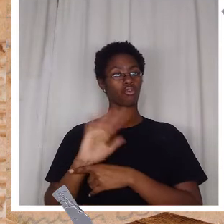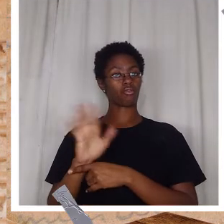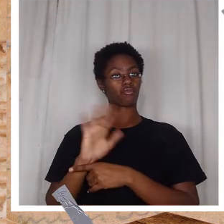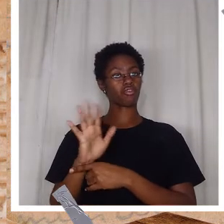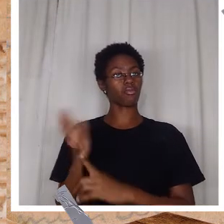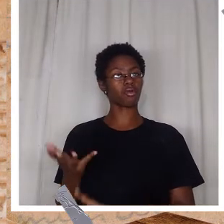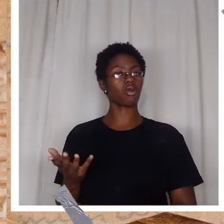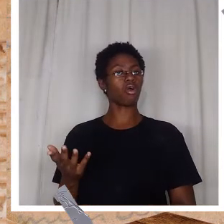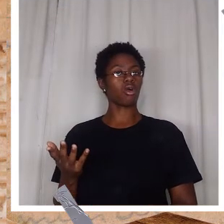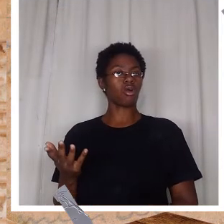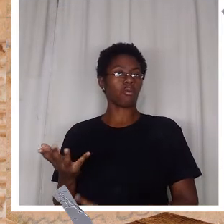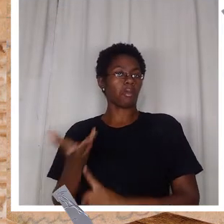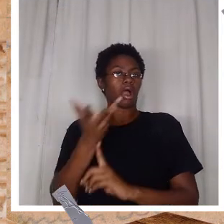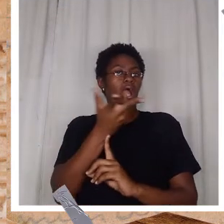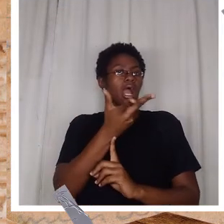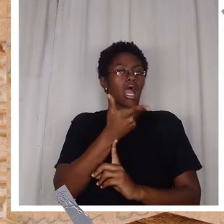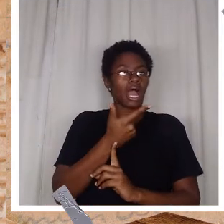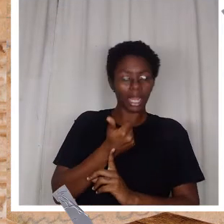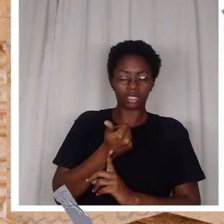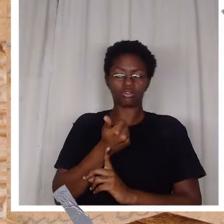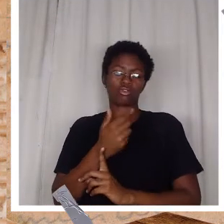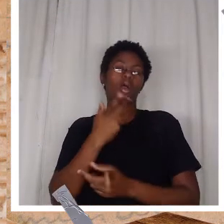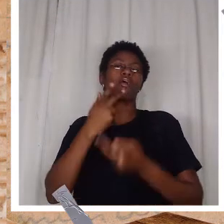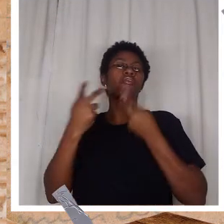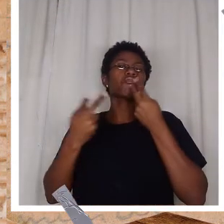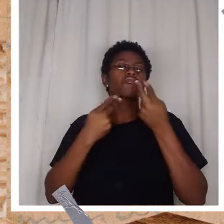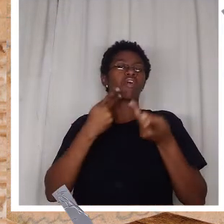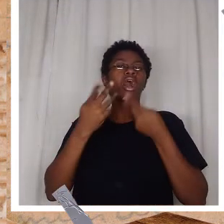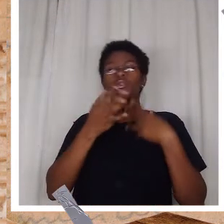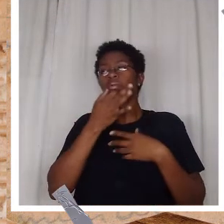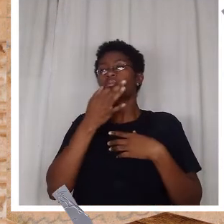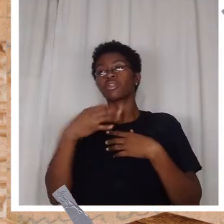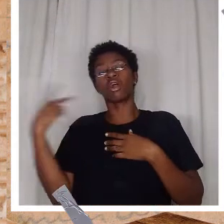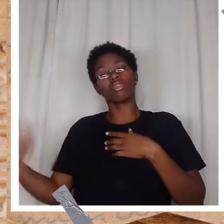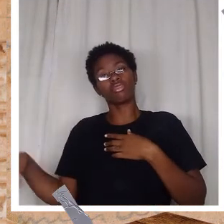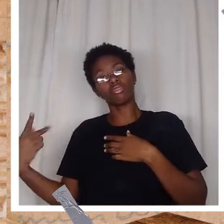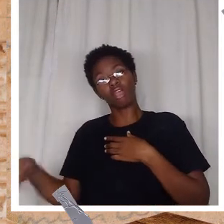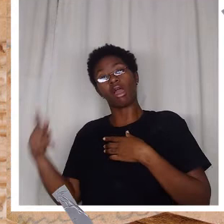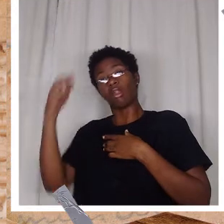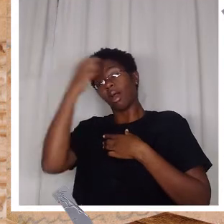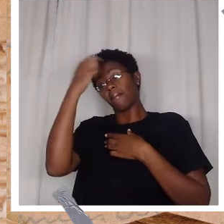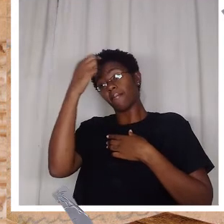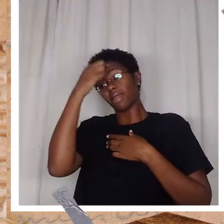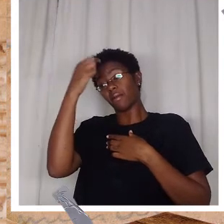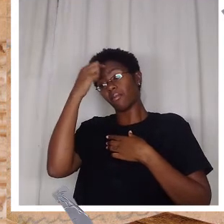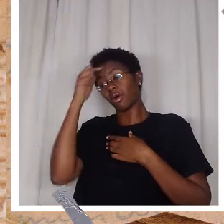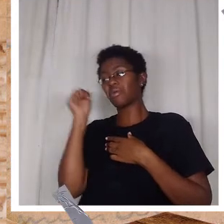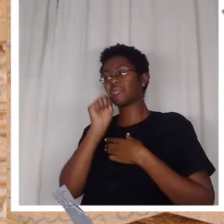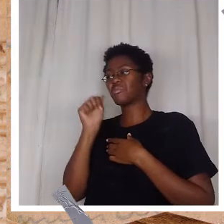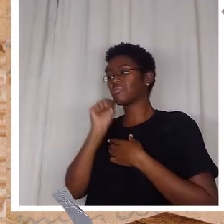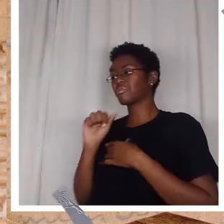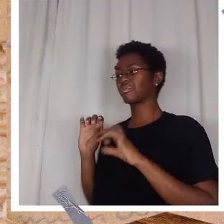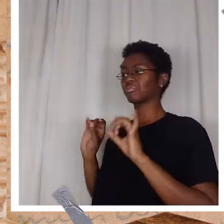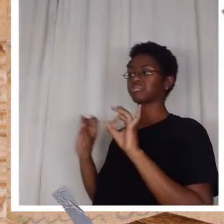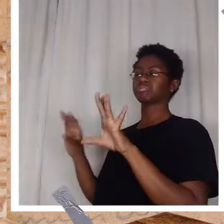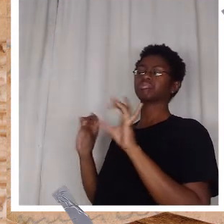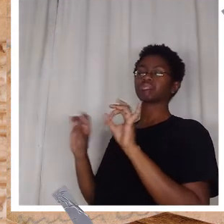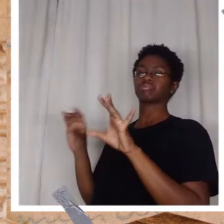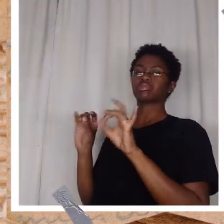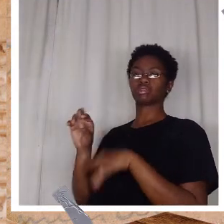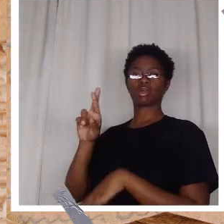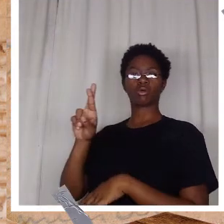uma obra com as falas dela, através da voz de uma grande dama, que é a Dona Ruth de